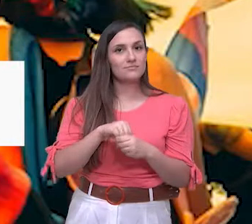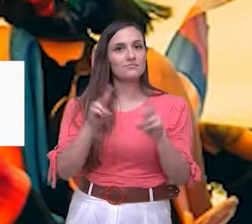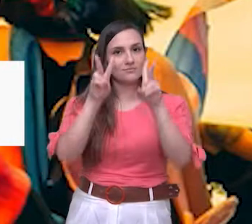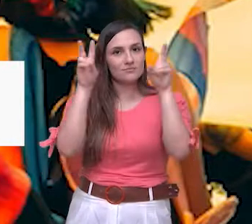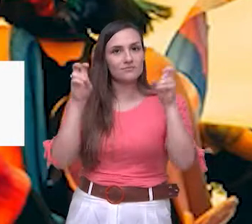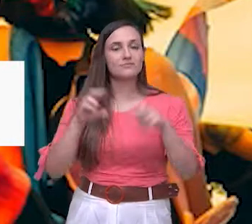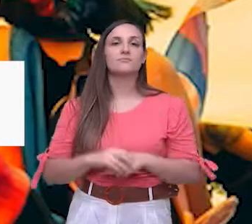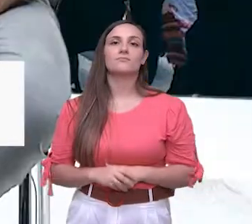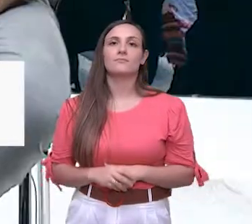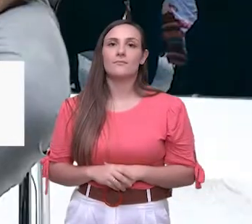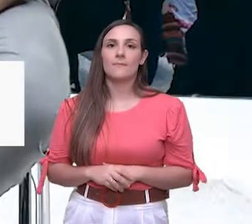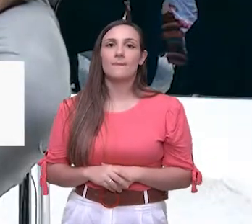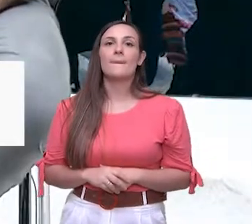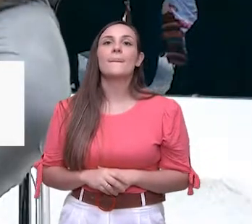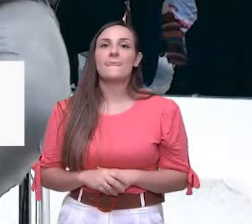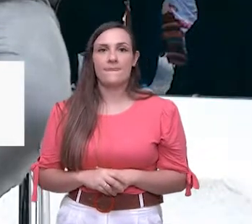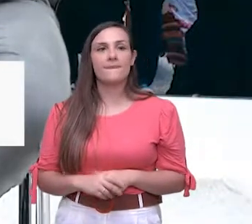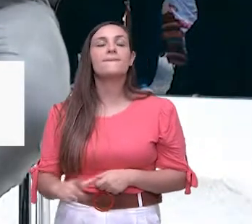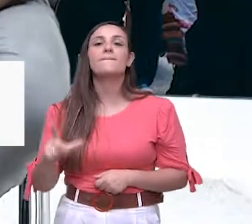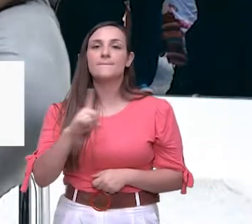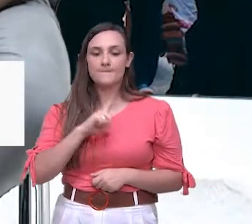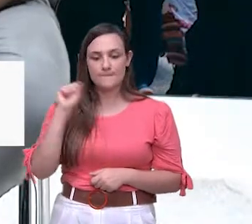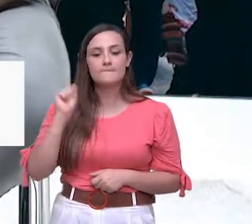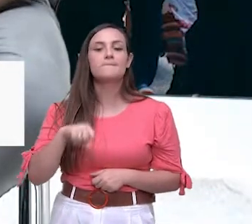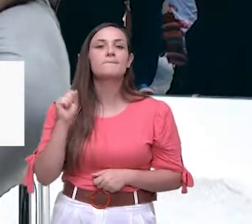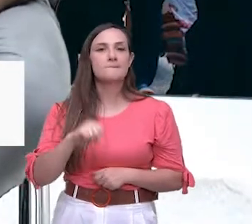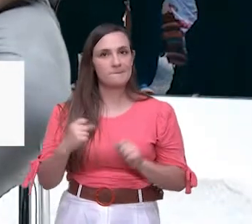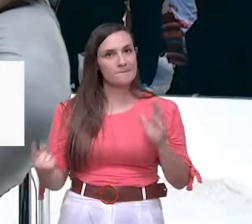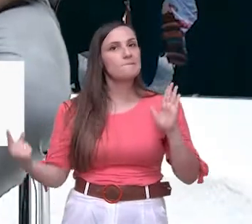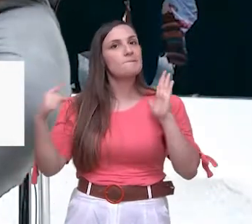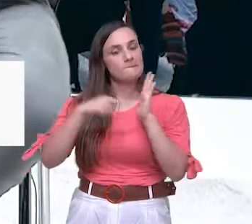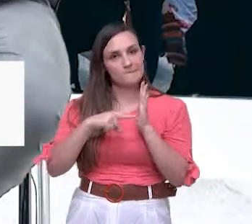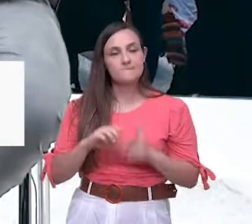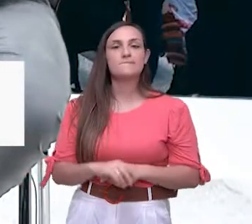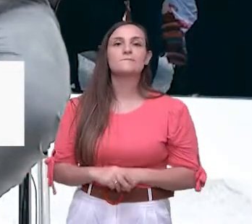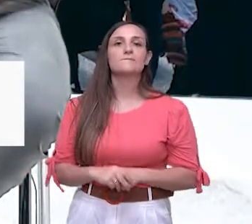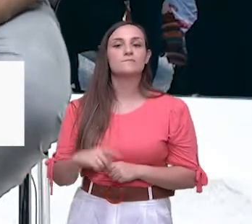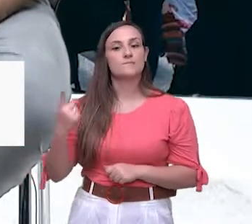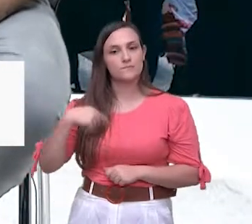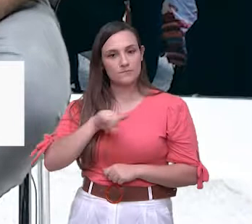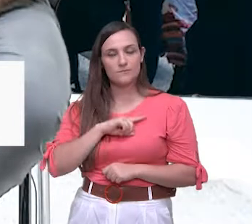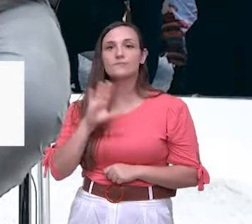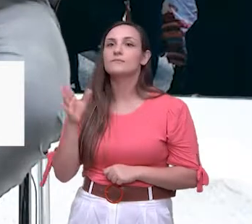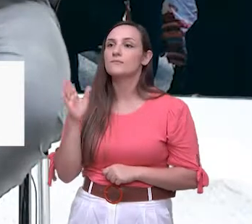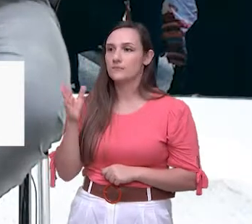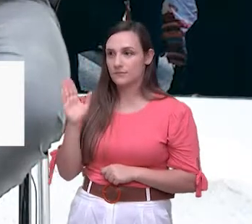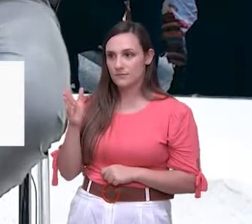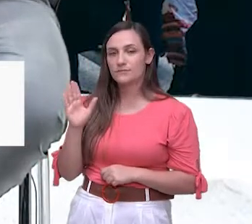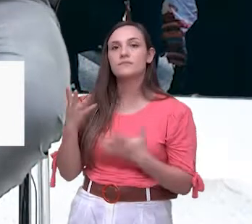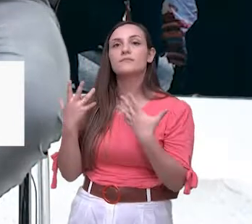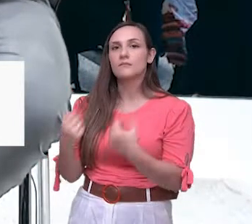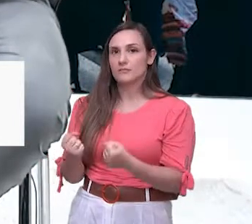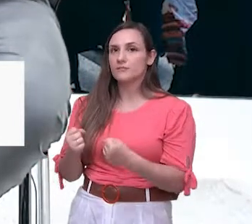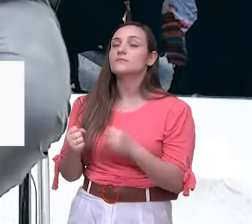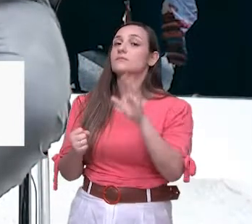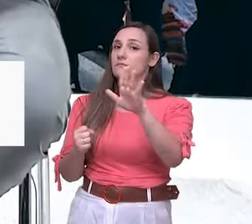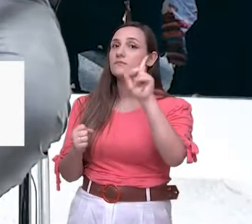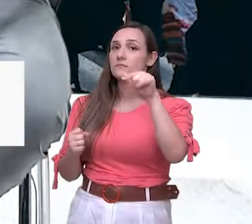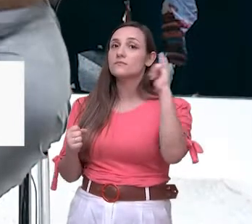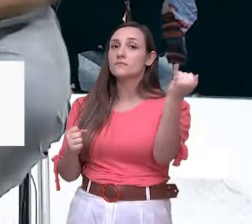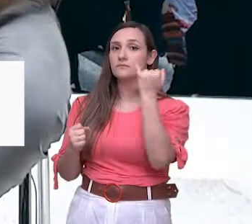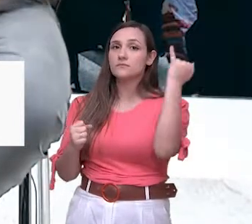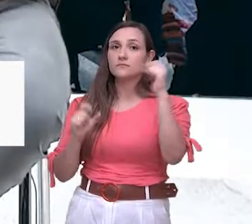especificamente neste tema Sim nós recebemos denúncias aí nós acolhemos as denúncias lá no Centro Estadual de cidadania